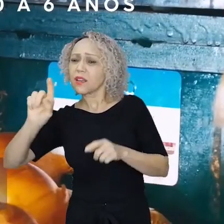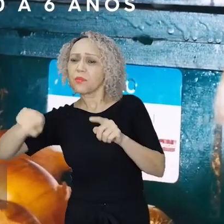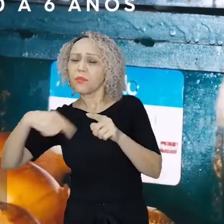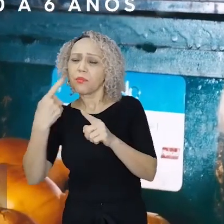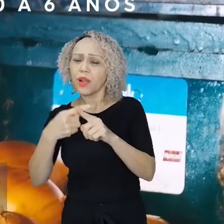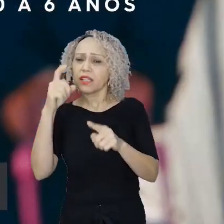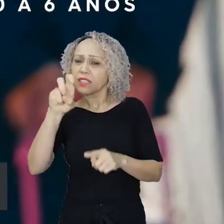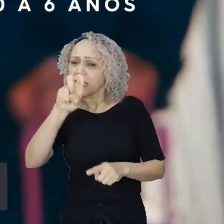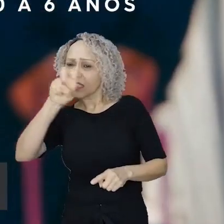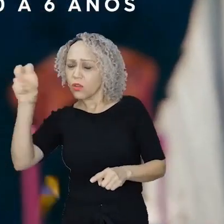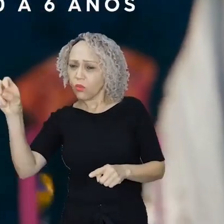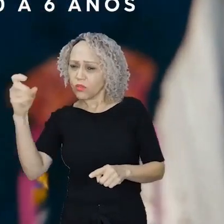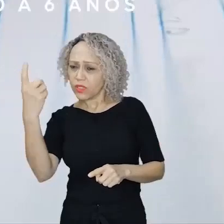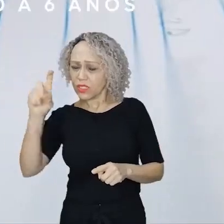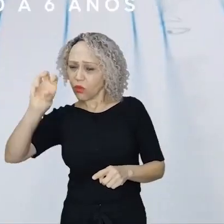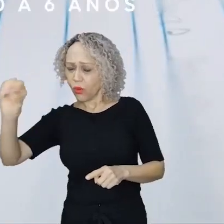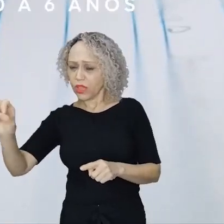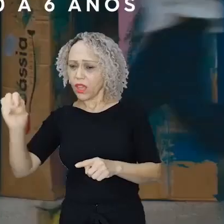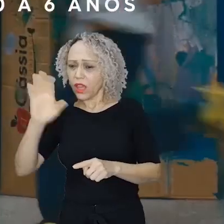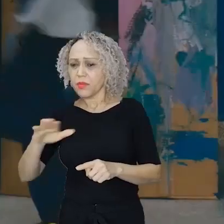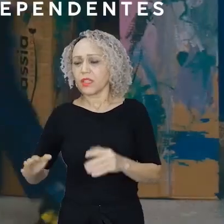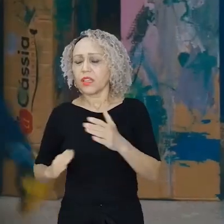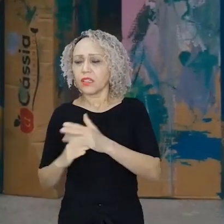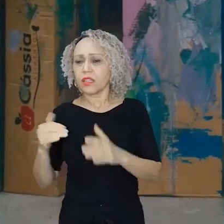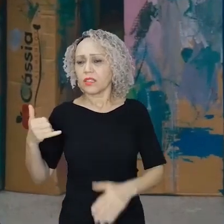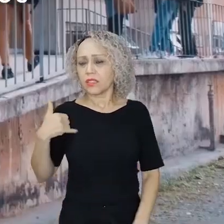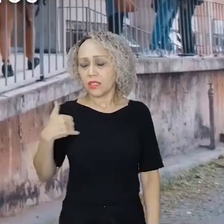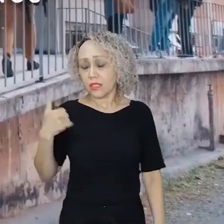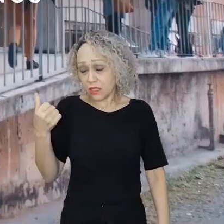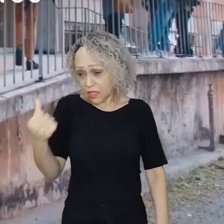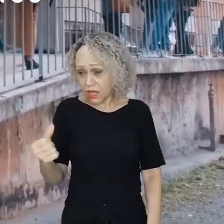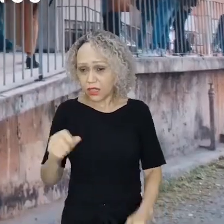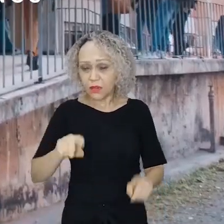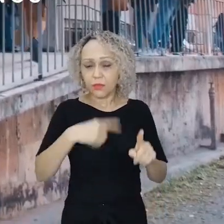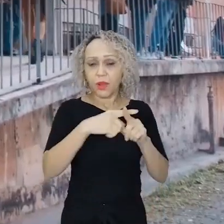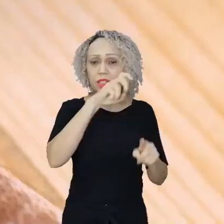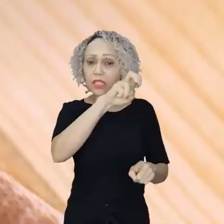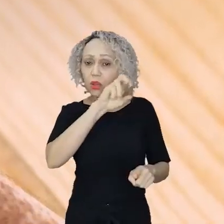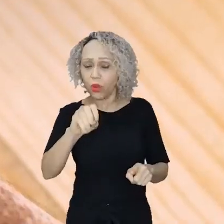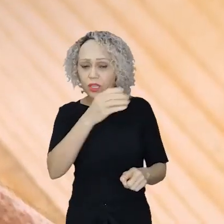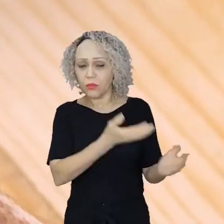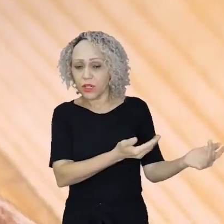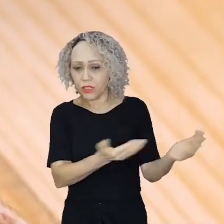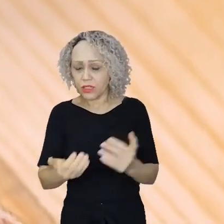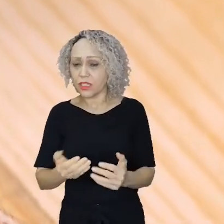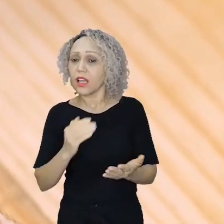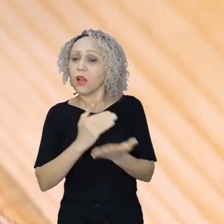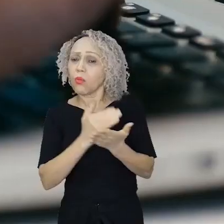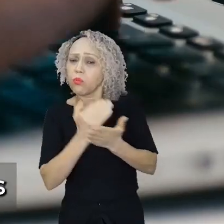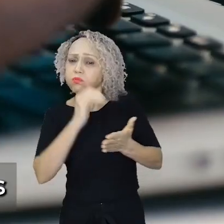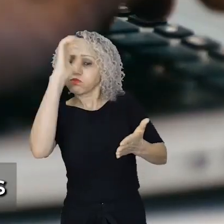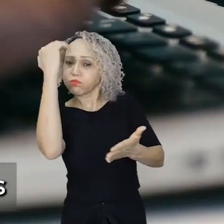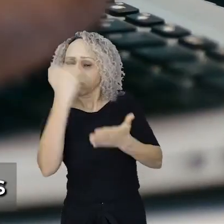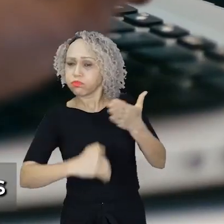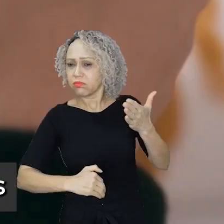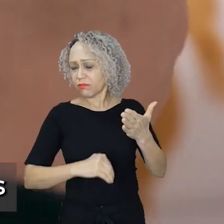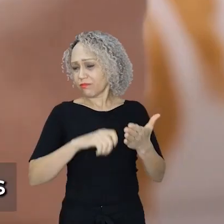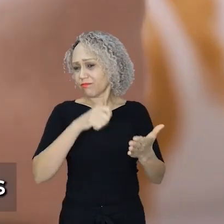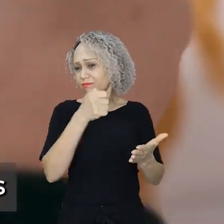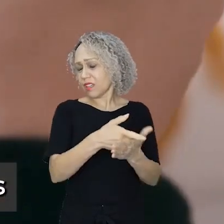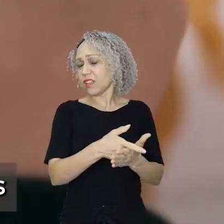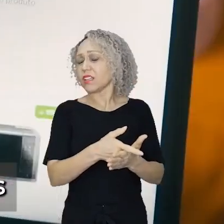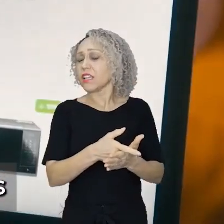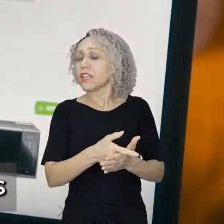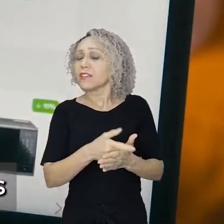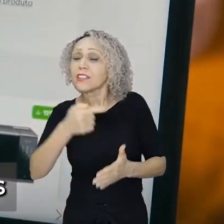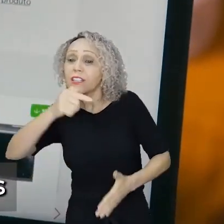benefícios de R$150 por criança de até 6 anos e de 50 por adolescente. Já com o Desenrola Brasil, 7 milhões de